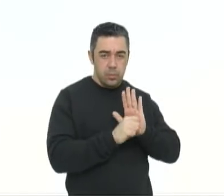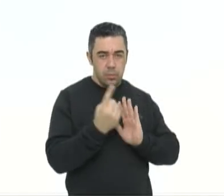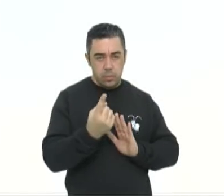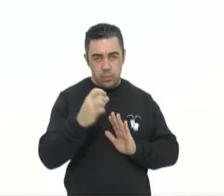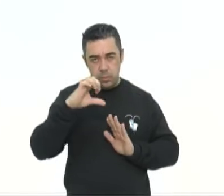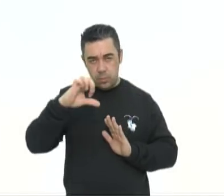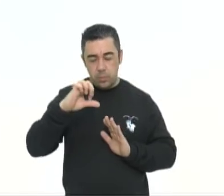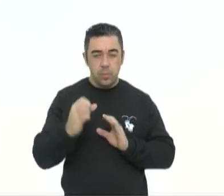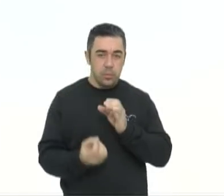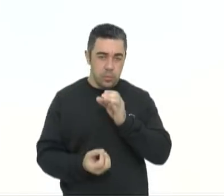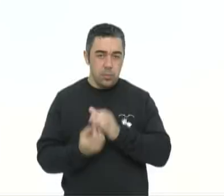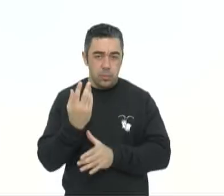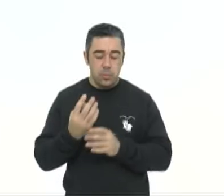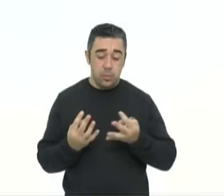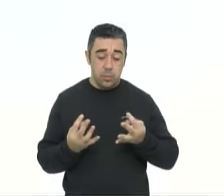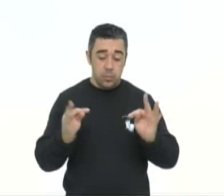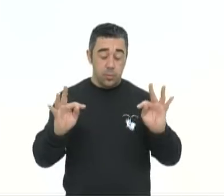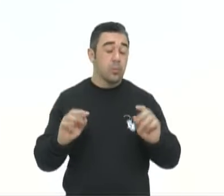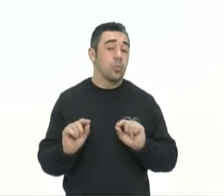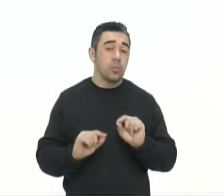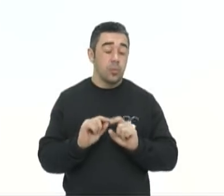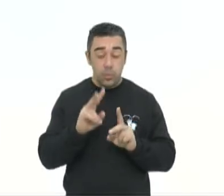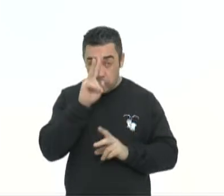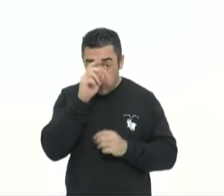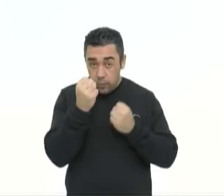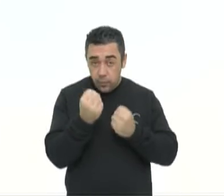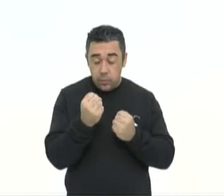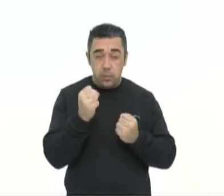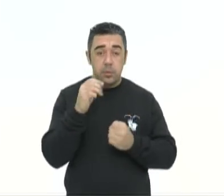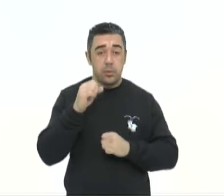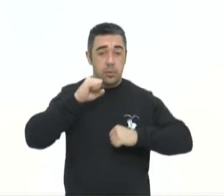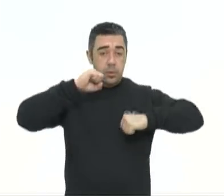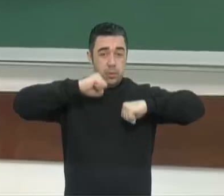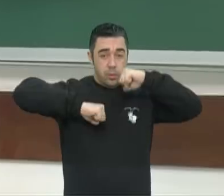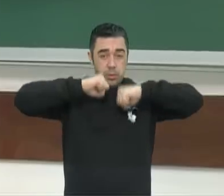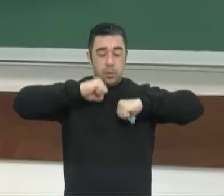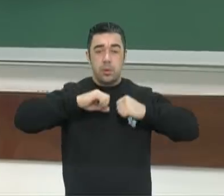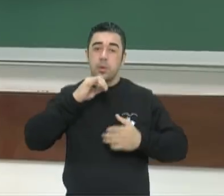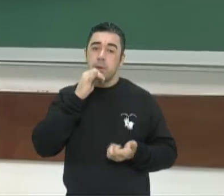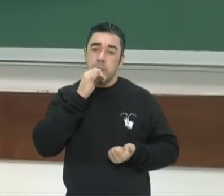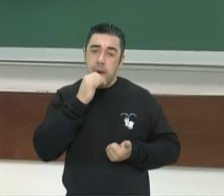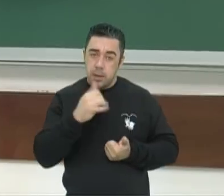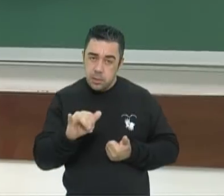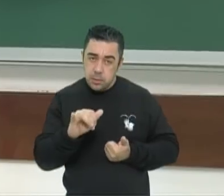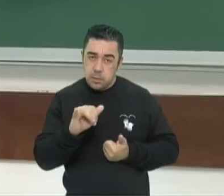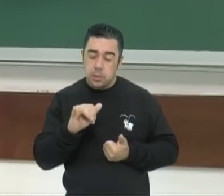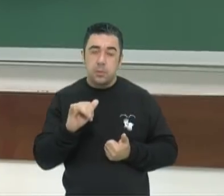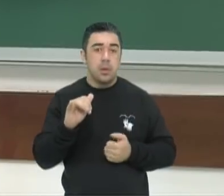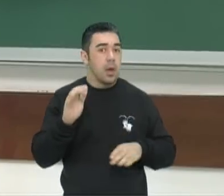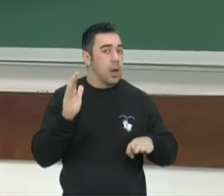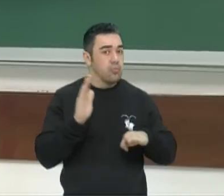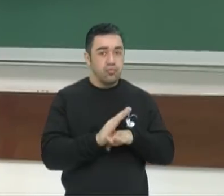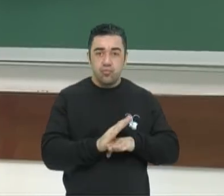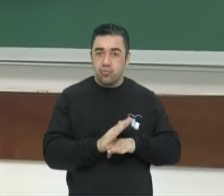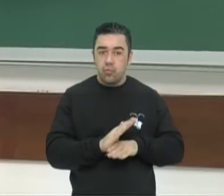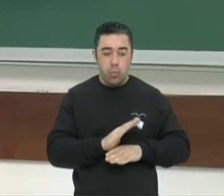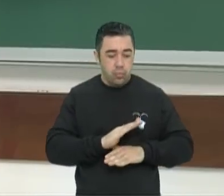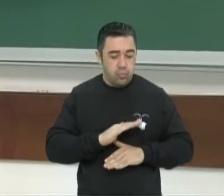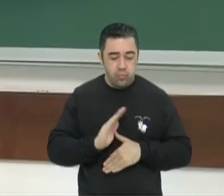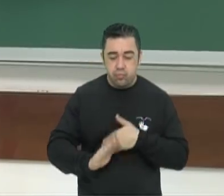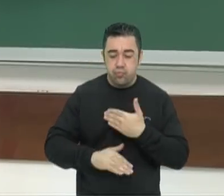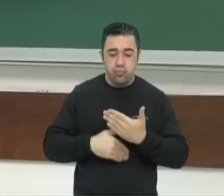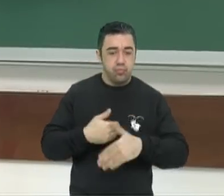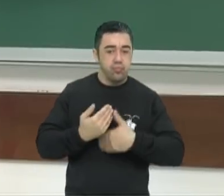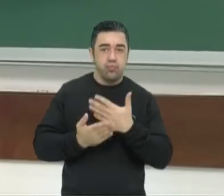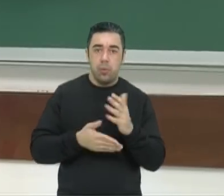as invenções, elas fortaleceram a indústria. Então, a eletricidade, por exemplo, ela vai ajudar muito a